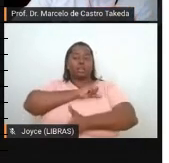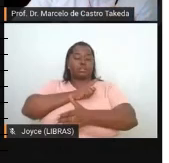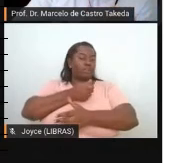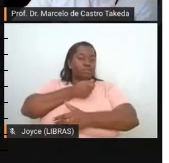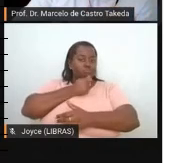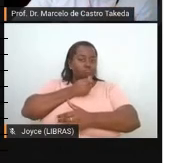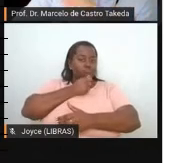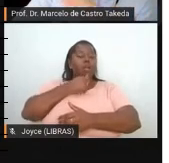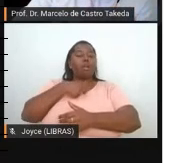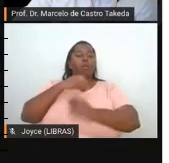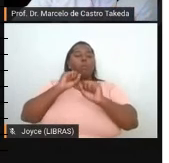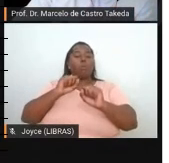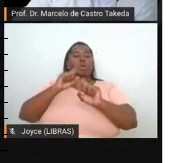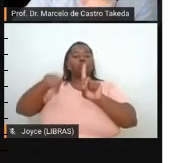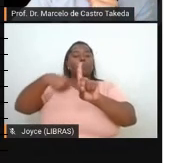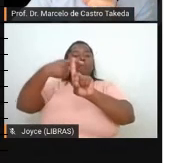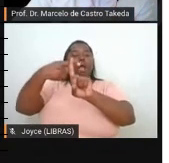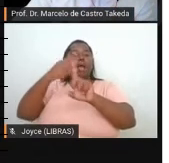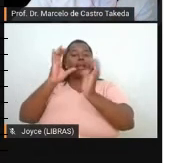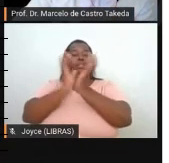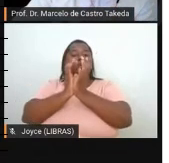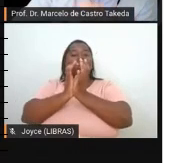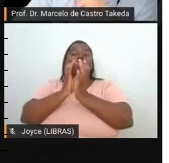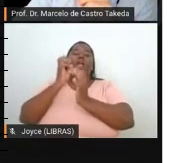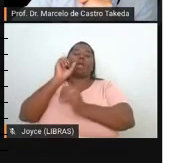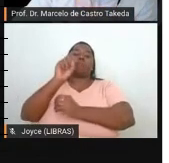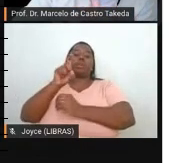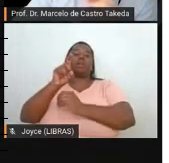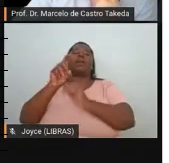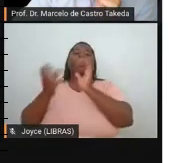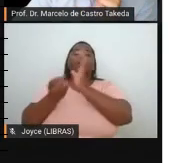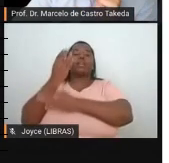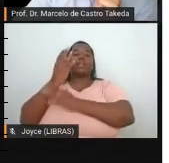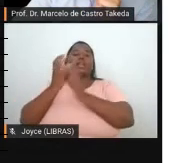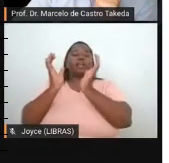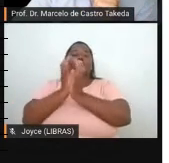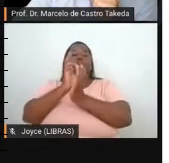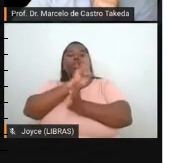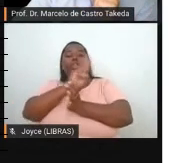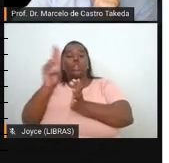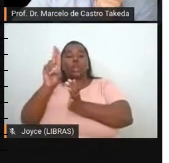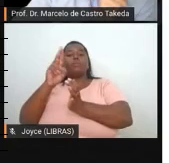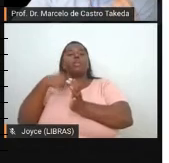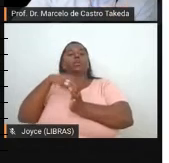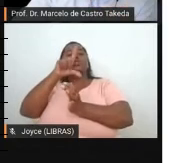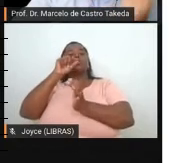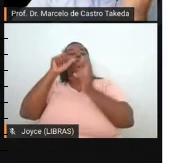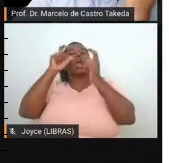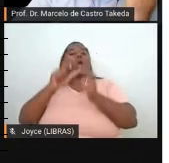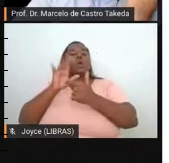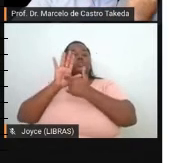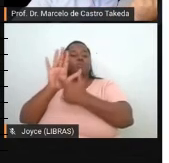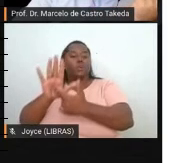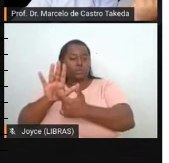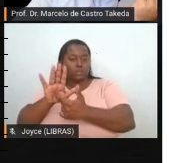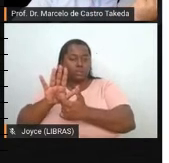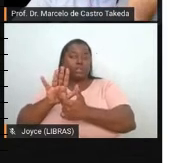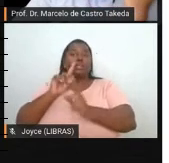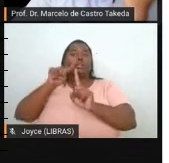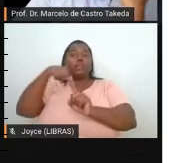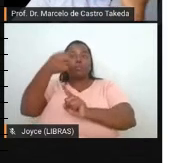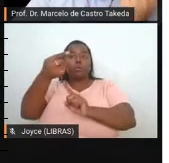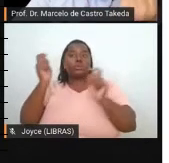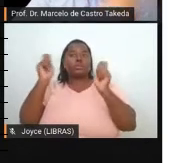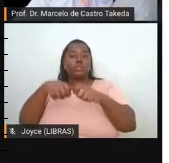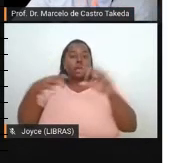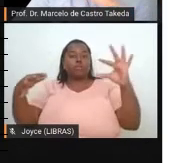é aqui. Eu adiciono, dou o nome para essa categoria e digo onde ela vai entrar. Tá? Depois a gente pode vincular